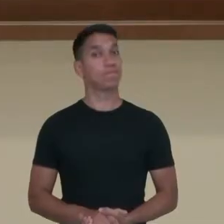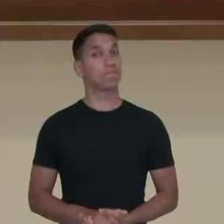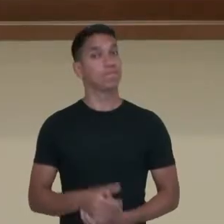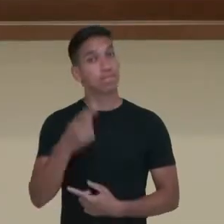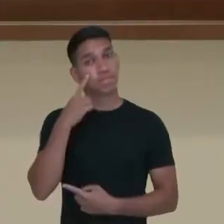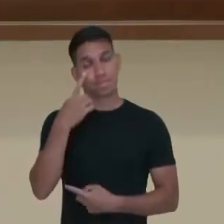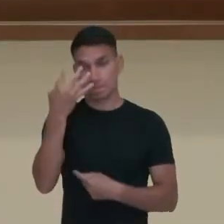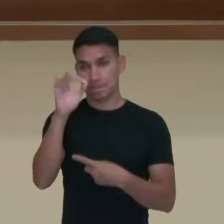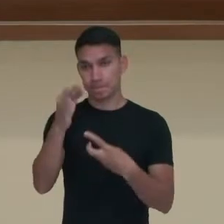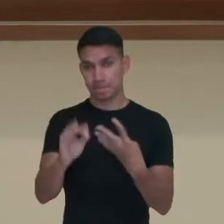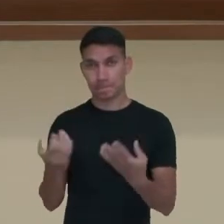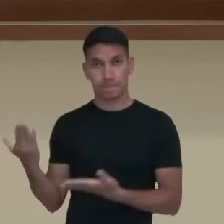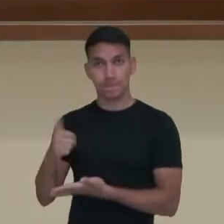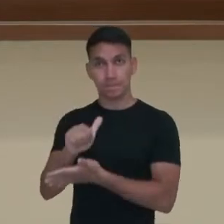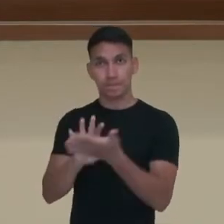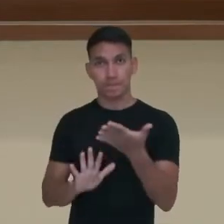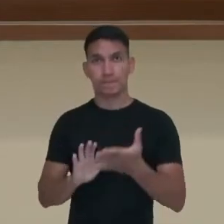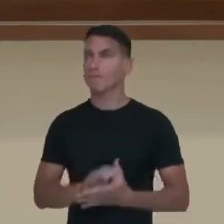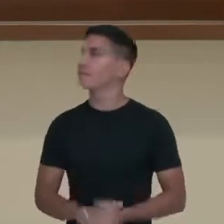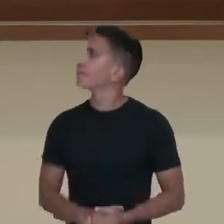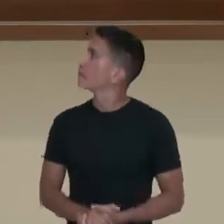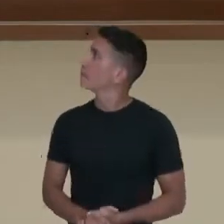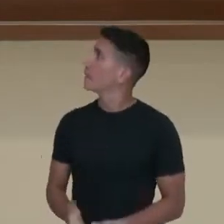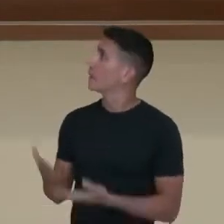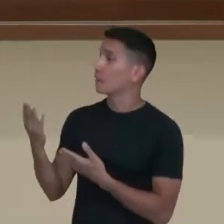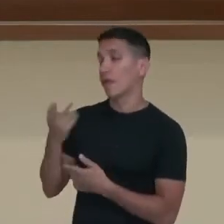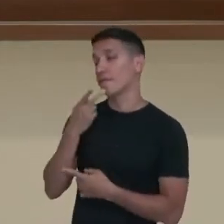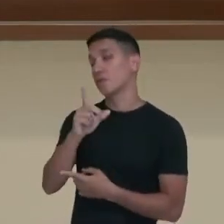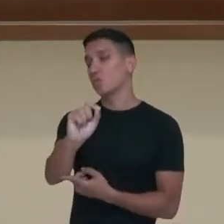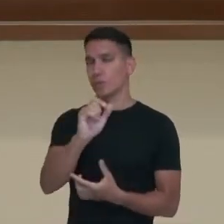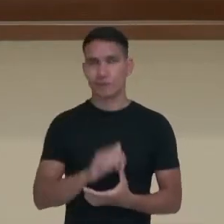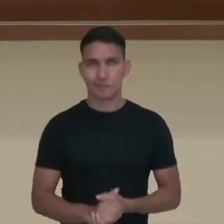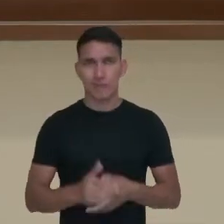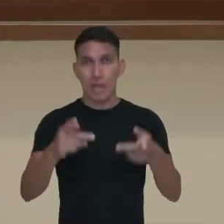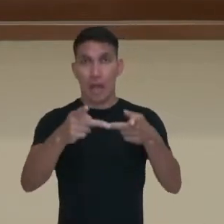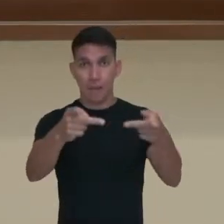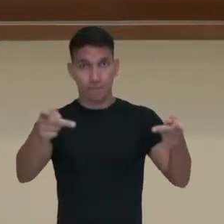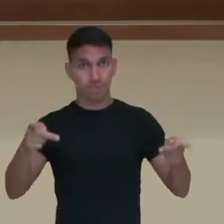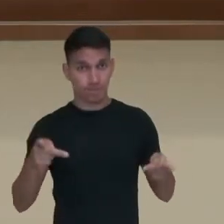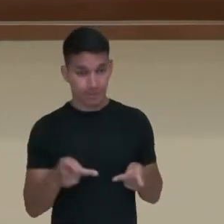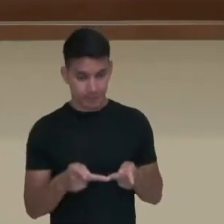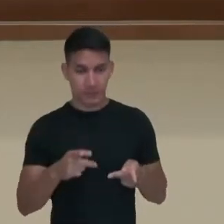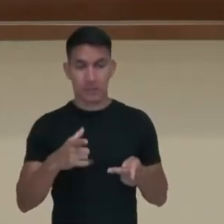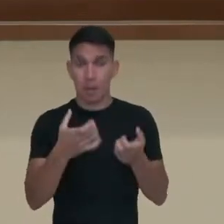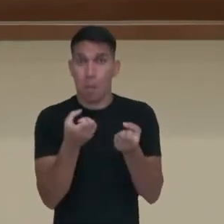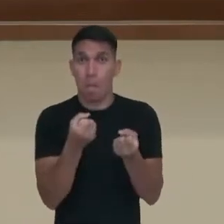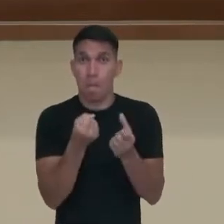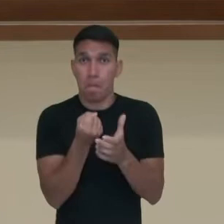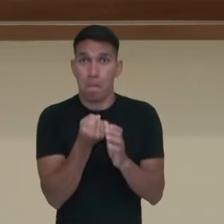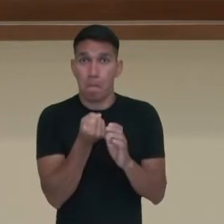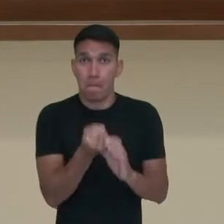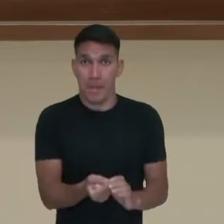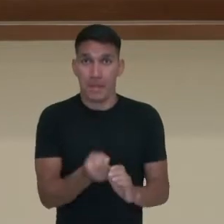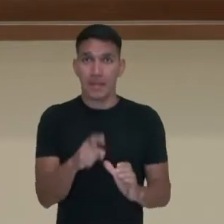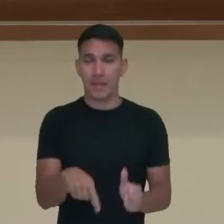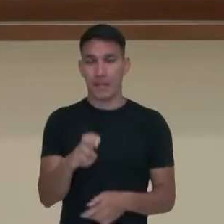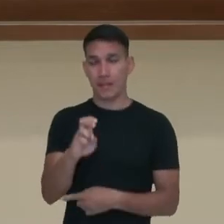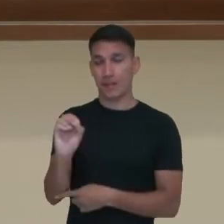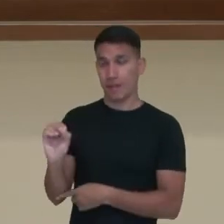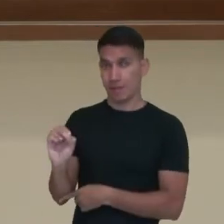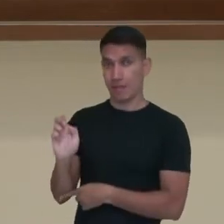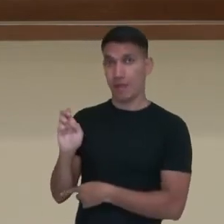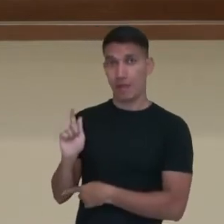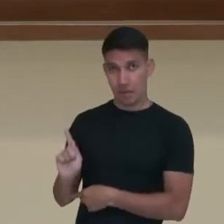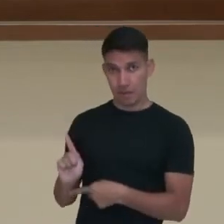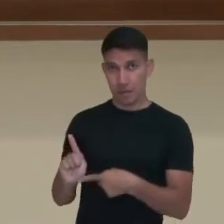Vamos para a correção da atividade? Olha só, o enunciado fala assim, ó, que a pizza tem 500 gramas, se dividimos em 8 partes